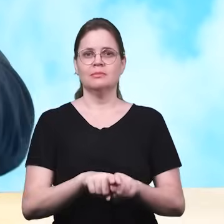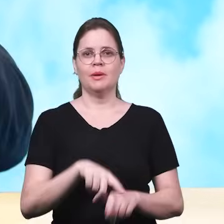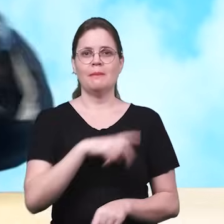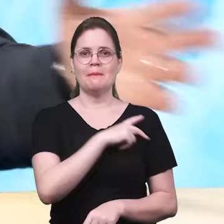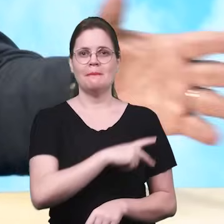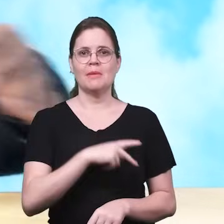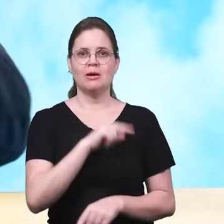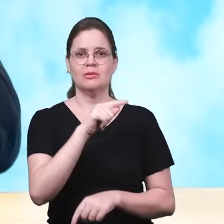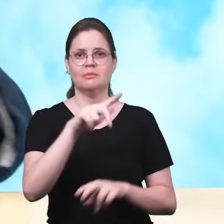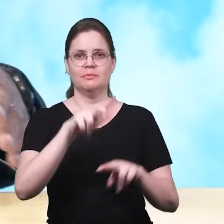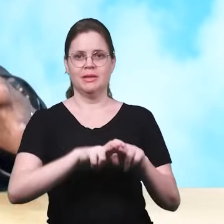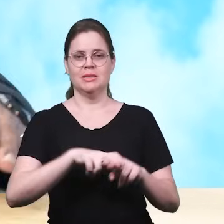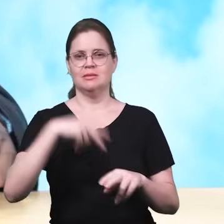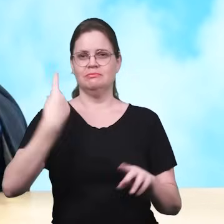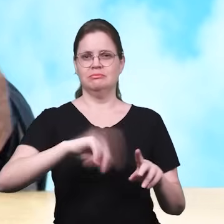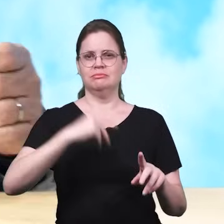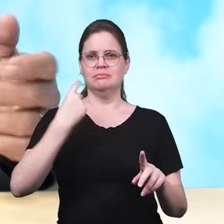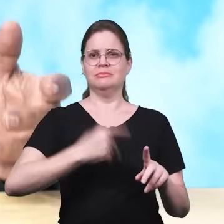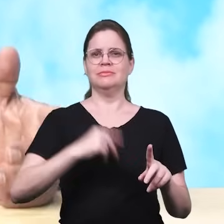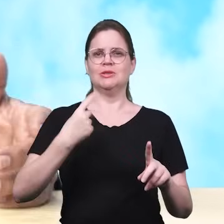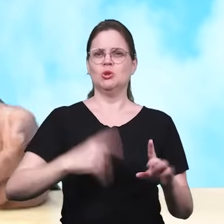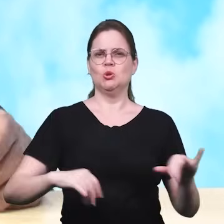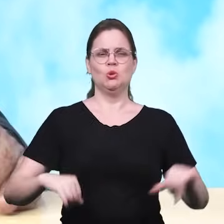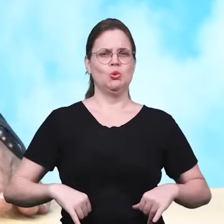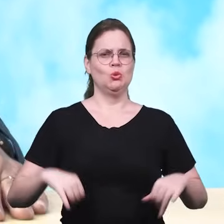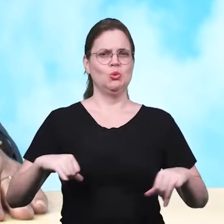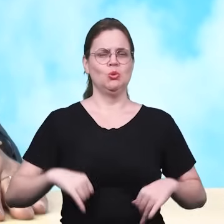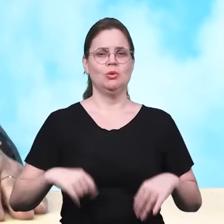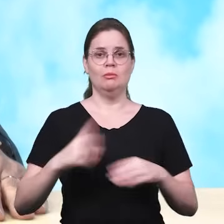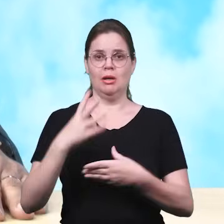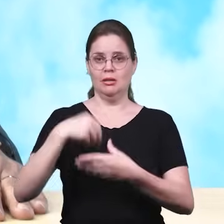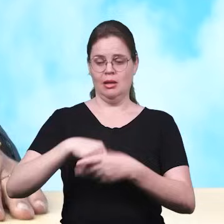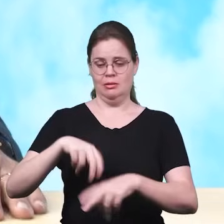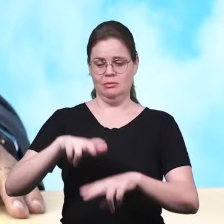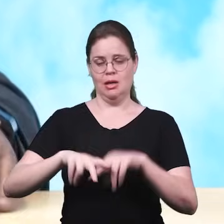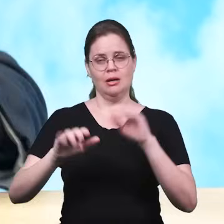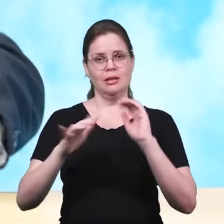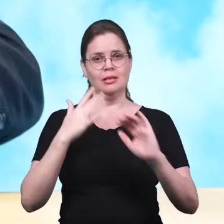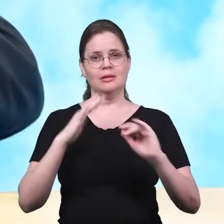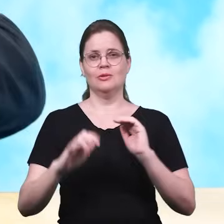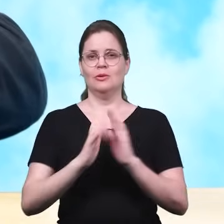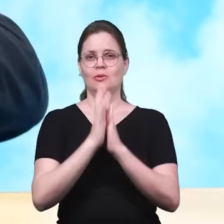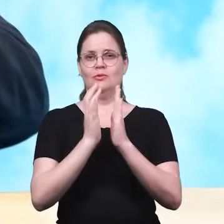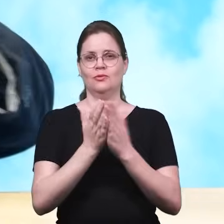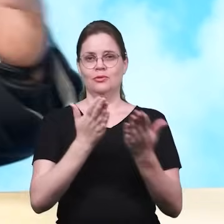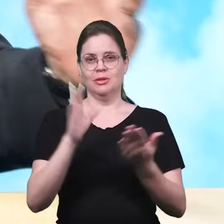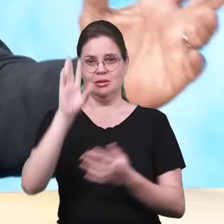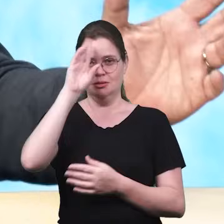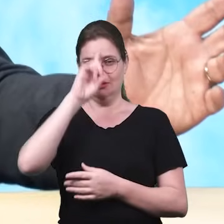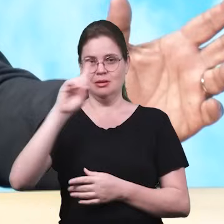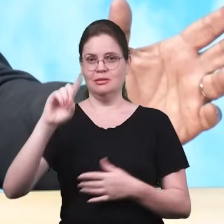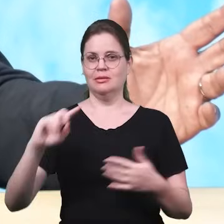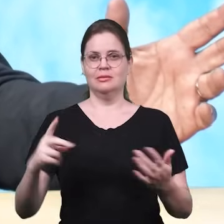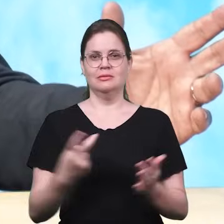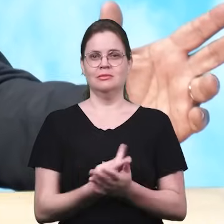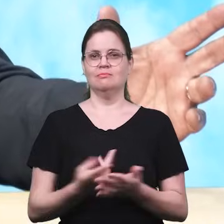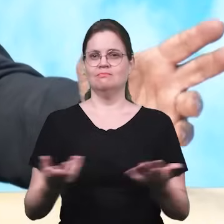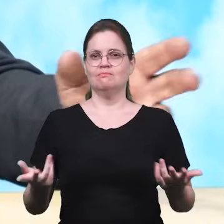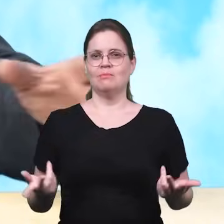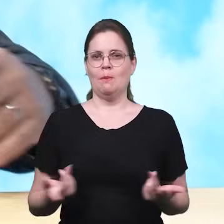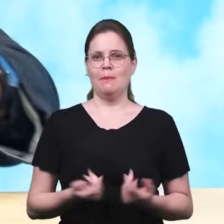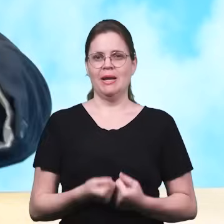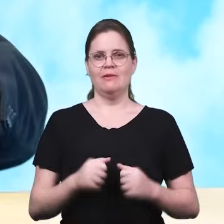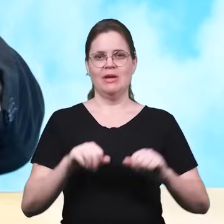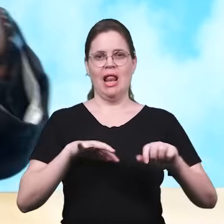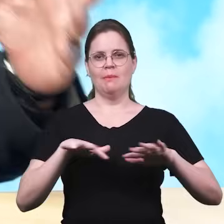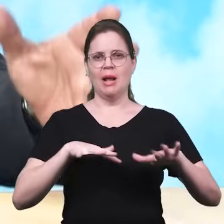prisão, tomou surra, deu tudo errado, e eles estavam cantando louvores a Deus. E aconteceu aquela maravilha do terremoto,